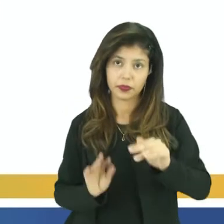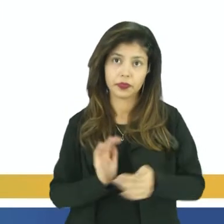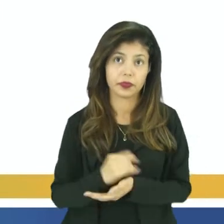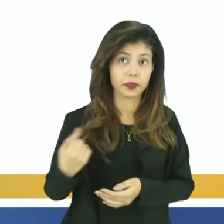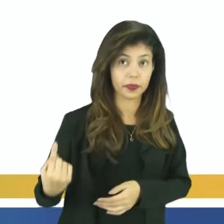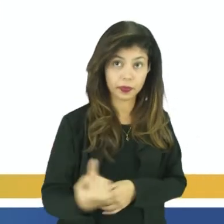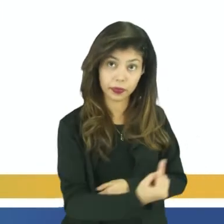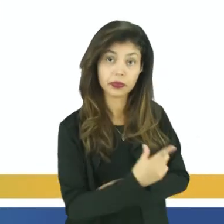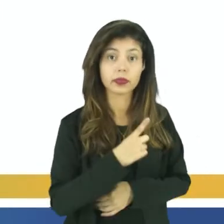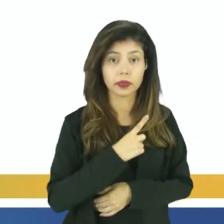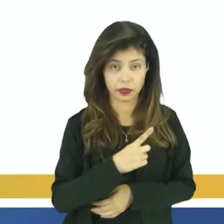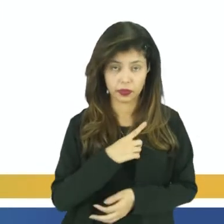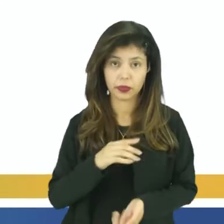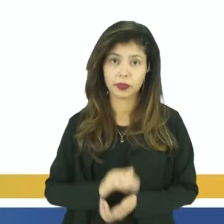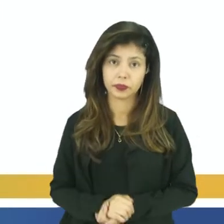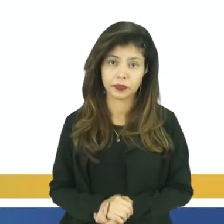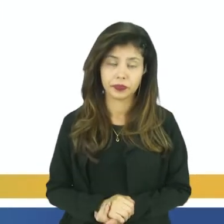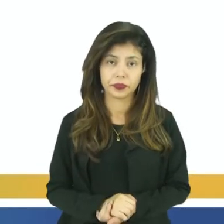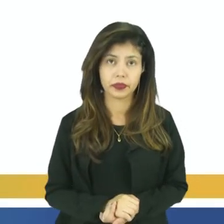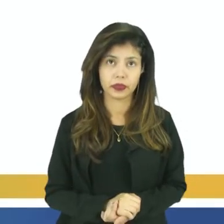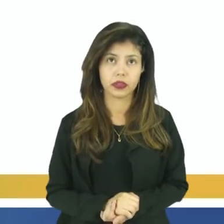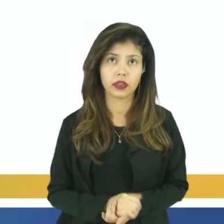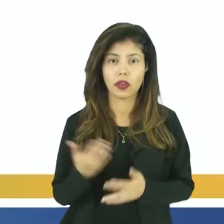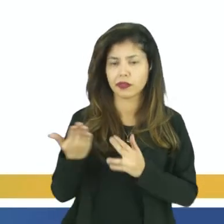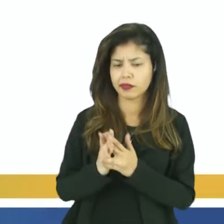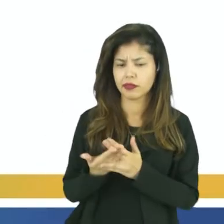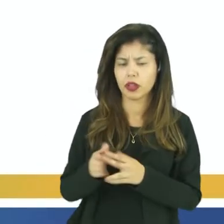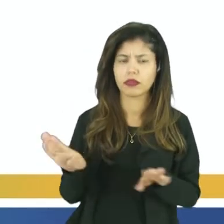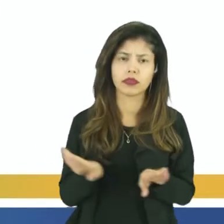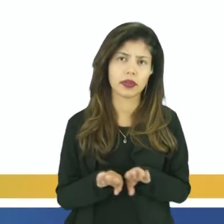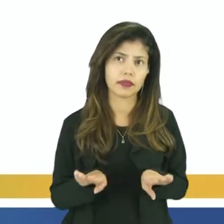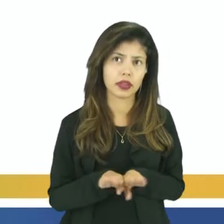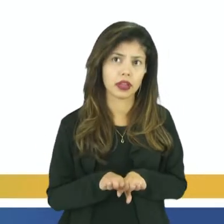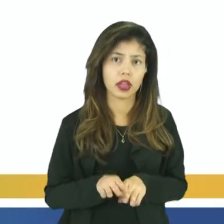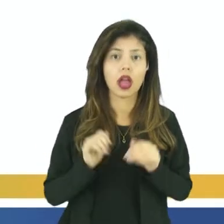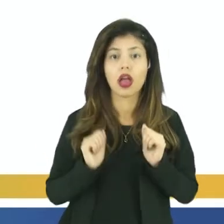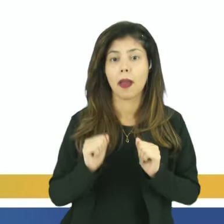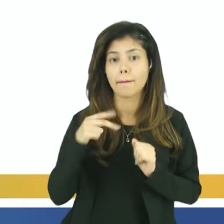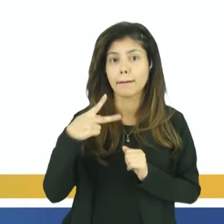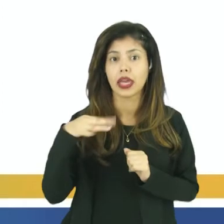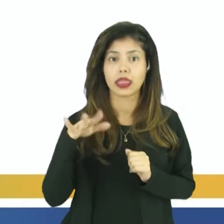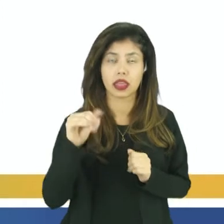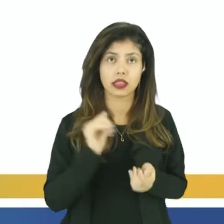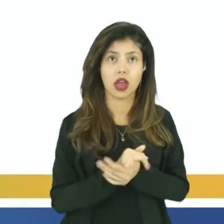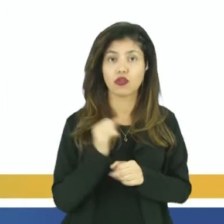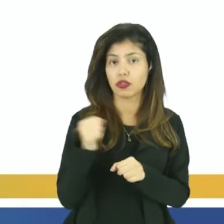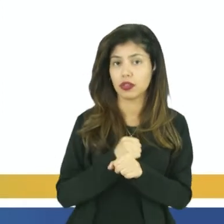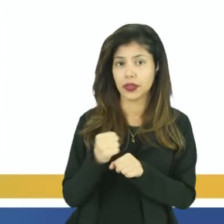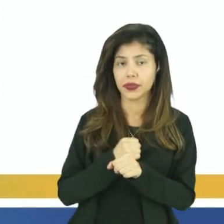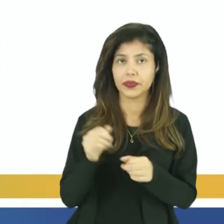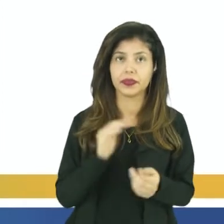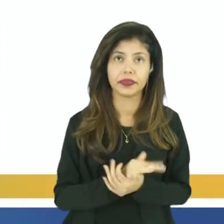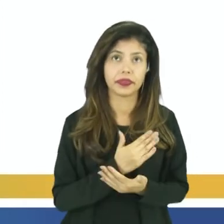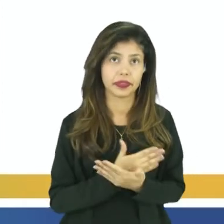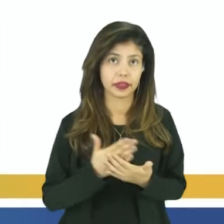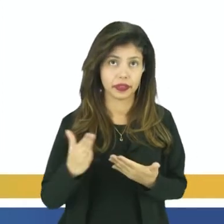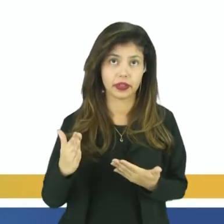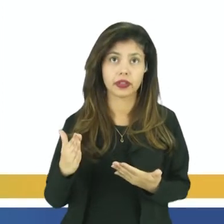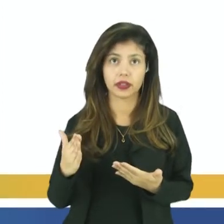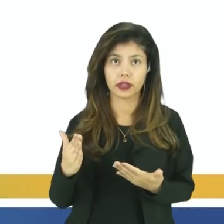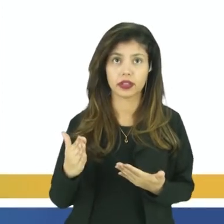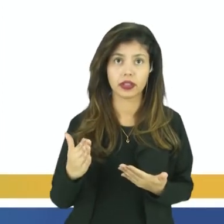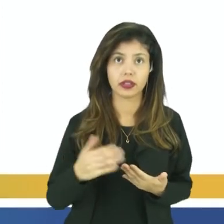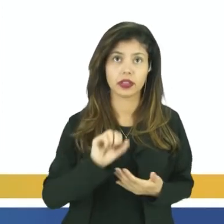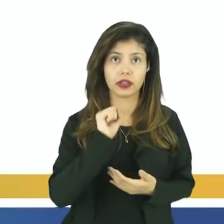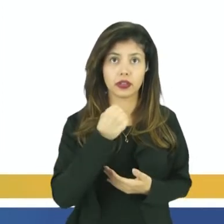nós temos os intervalos também que pertencem aos anos, que inicia-se